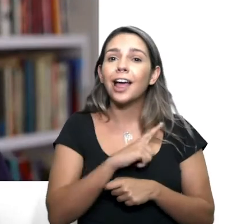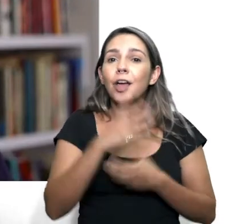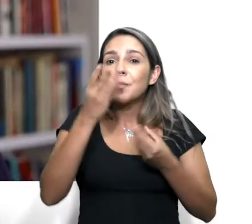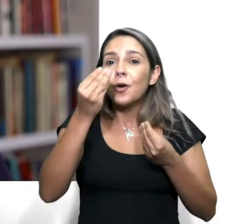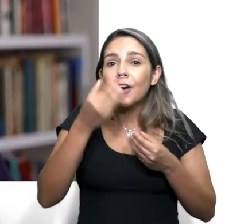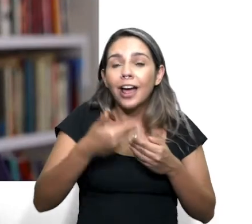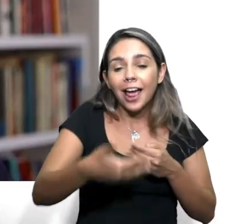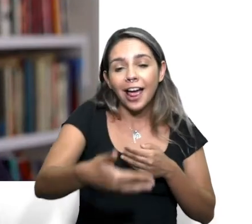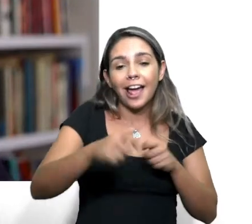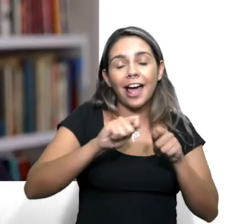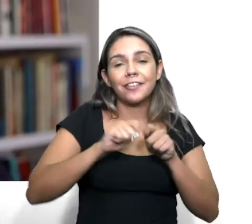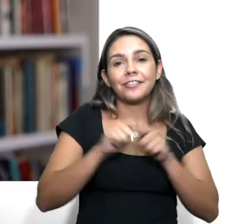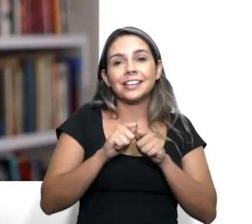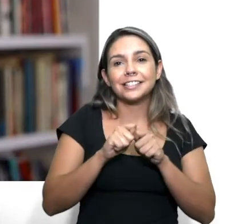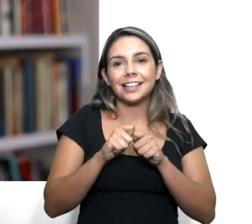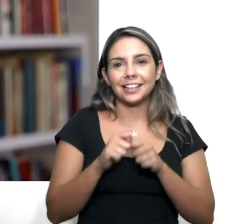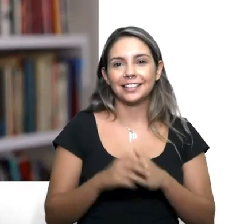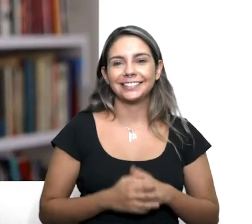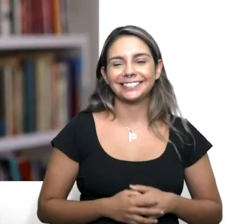muita coisa para fazer.